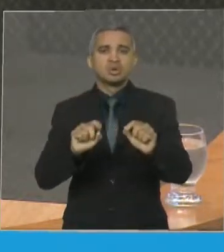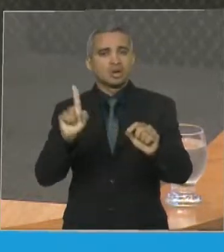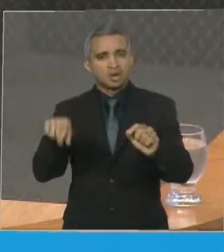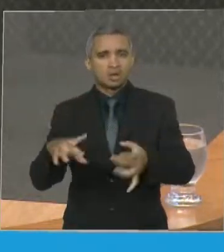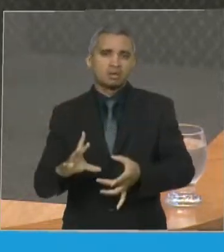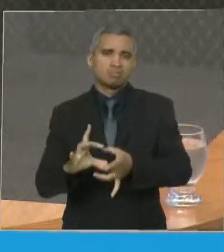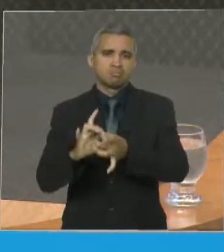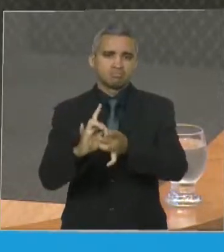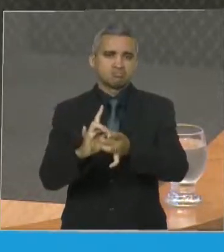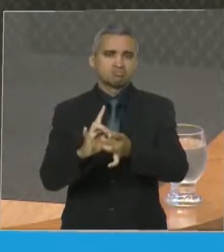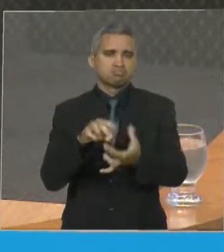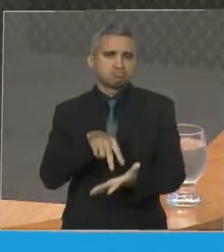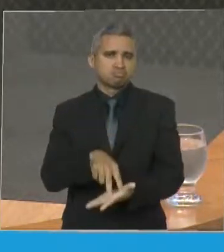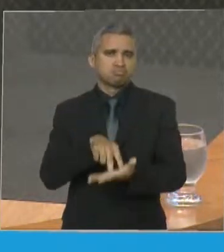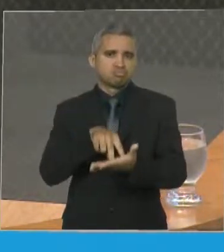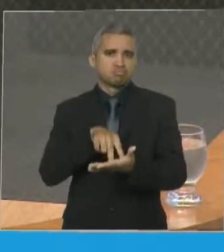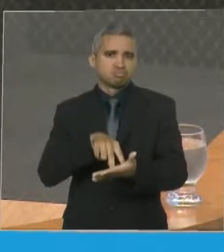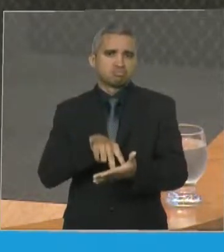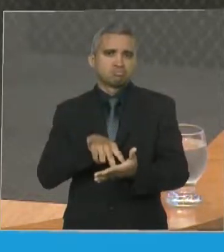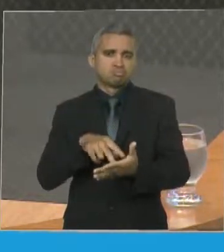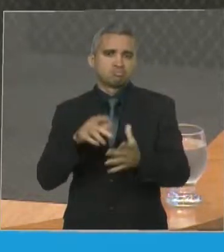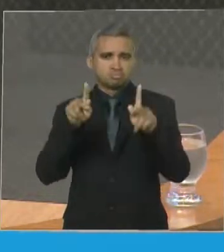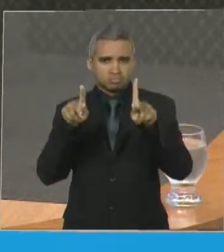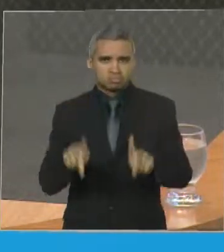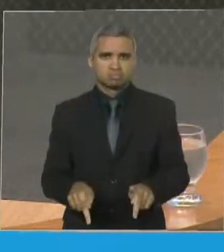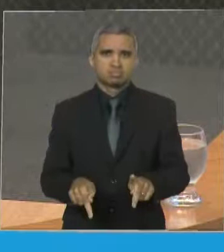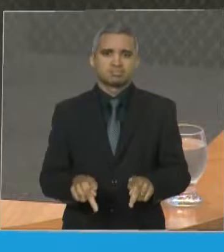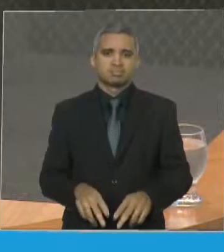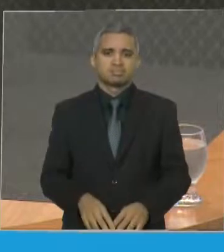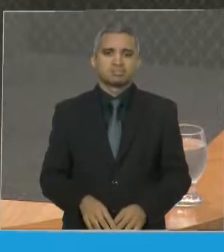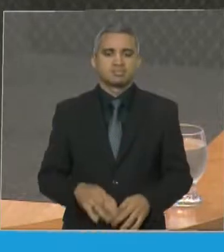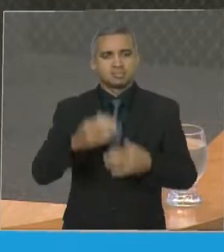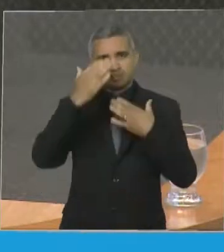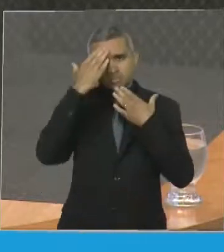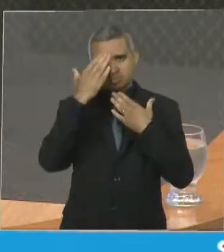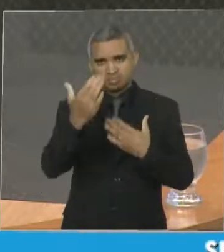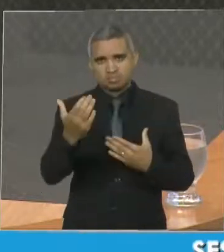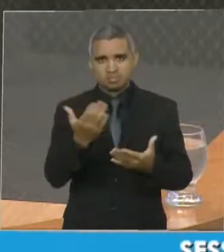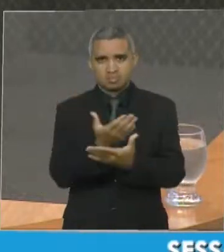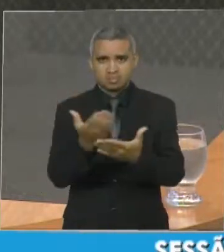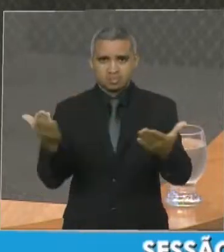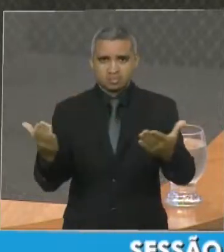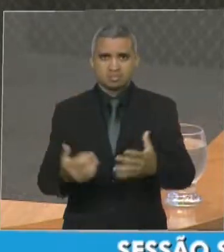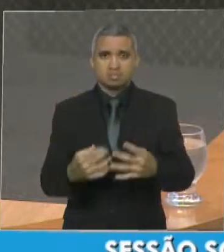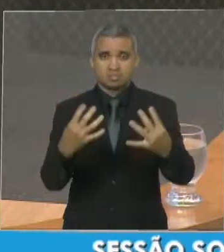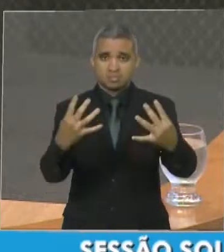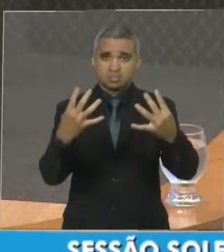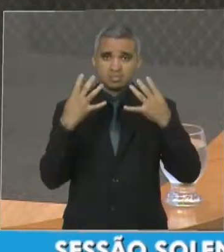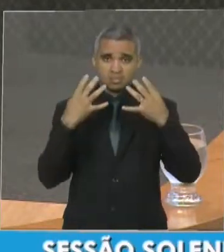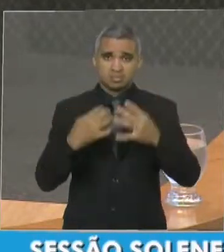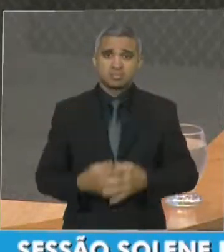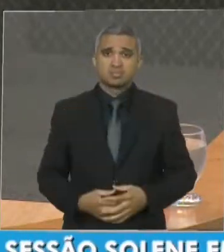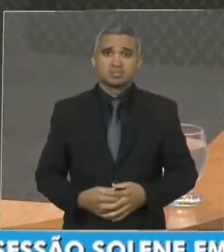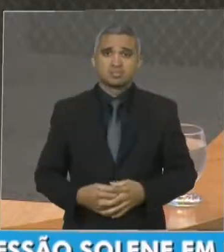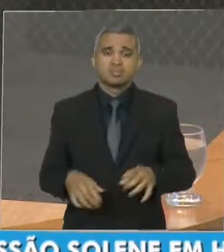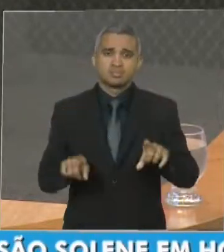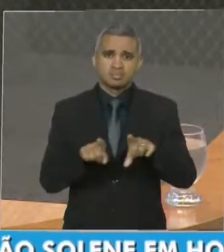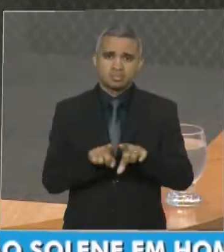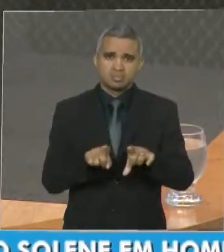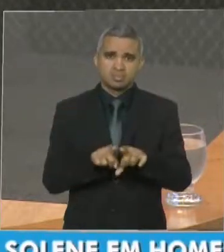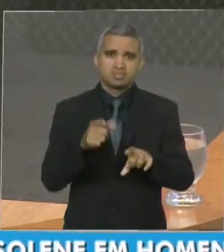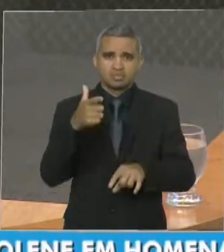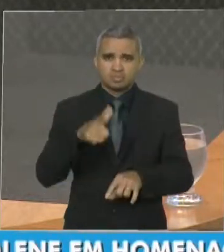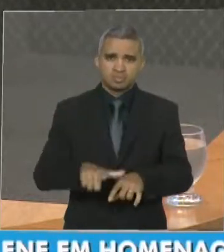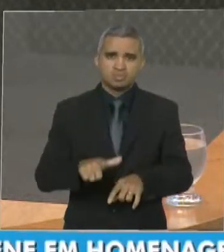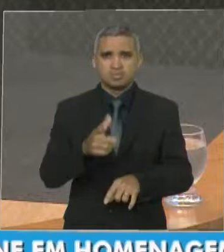ele representa para a história da humanidade. Meu muito obrigado a todos pela atenção e, mais uma vez, sejam